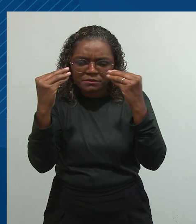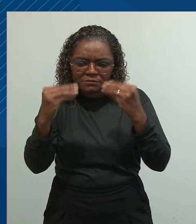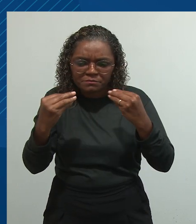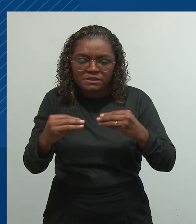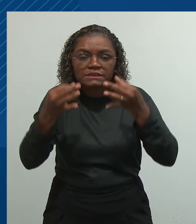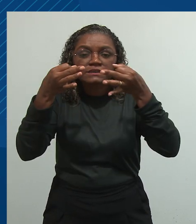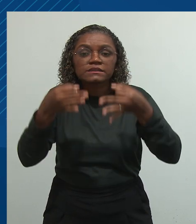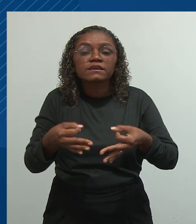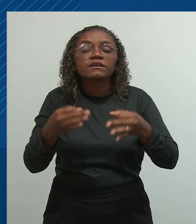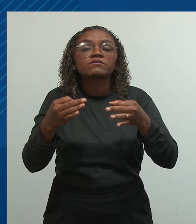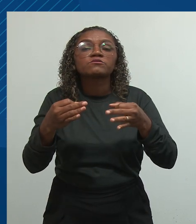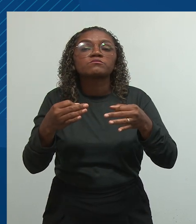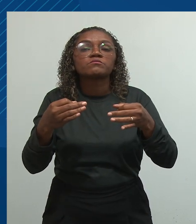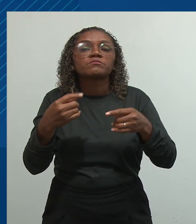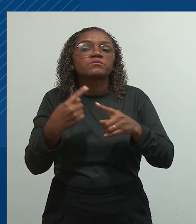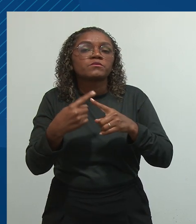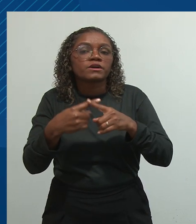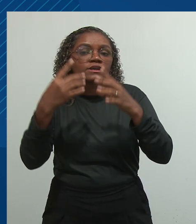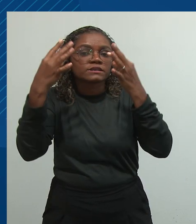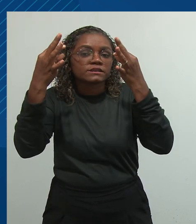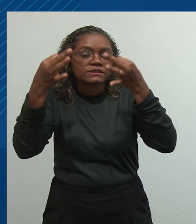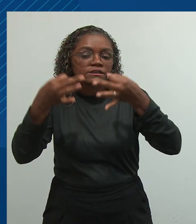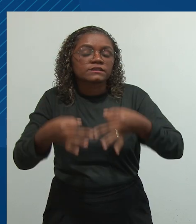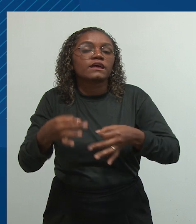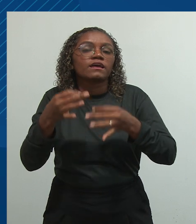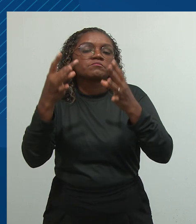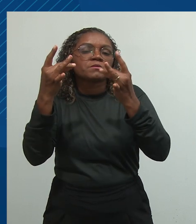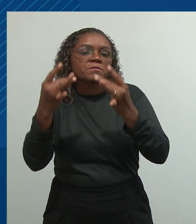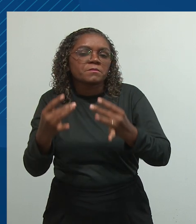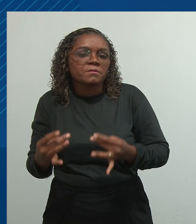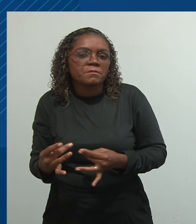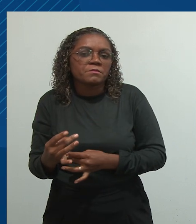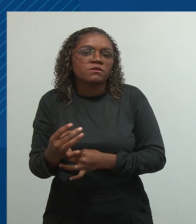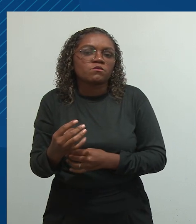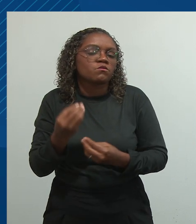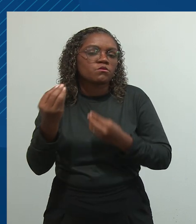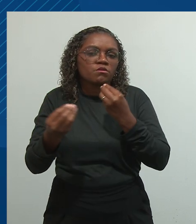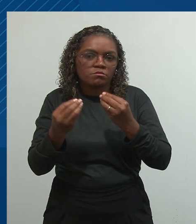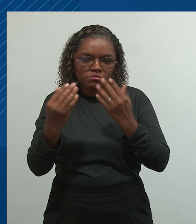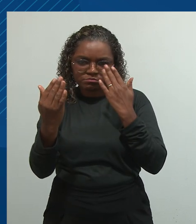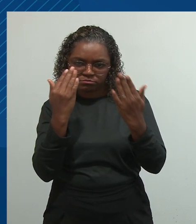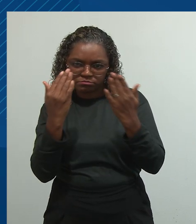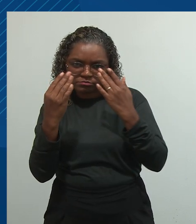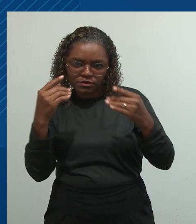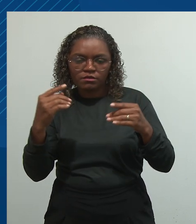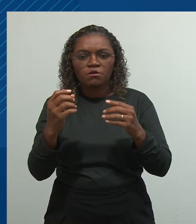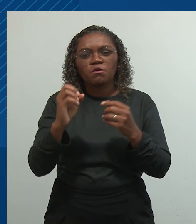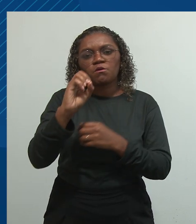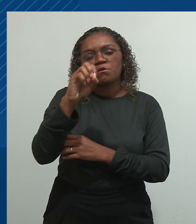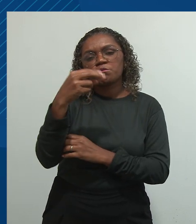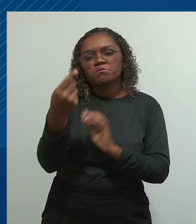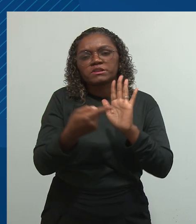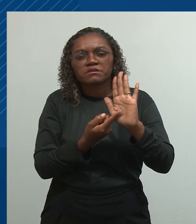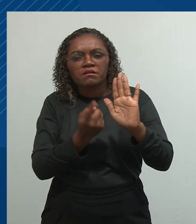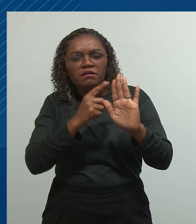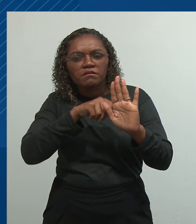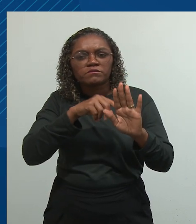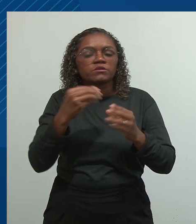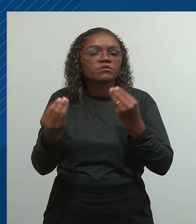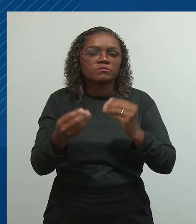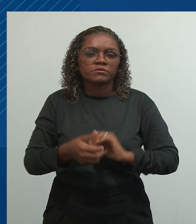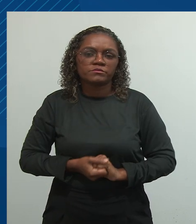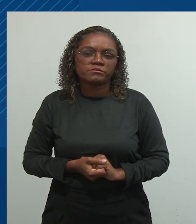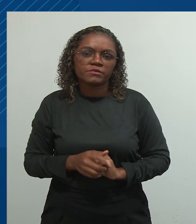aquilo dentro do texto. Para ficar uma descrição legal e mais fiel, você pode usar comparações ou metáforas, né? Também é um